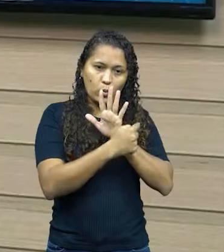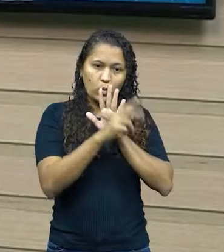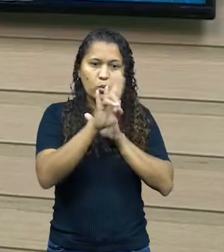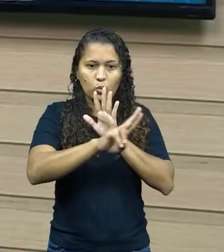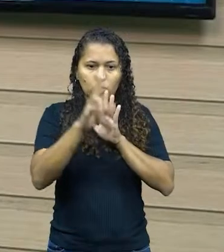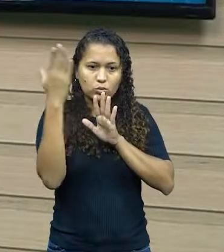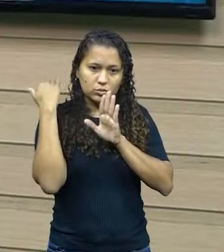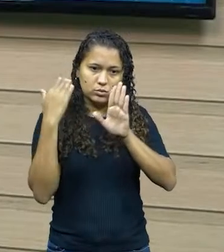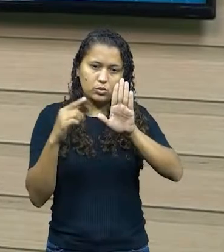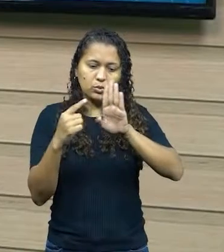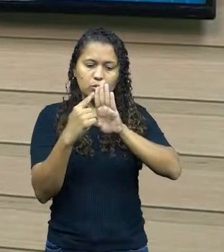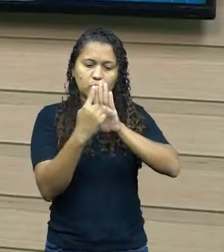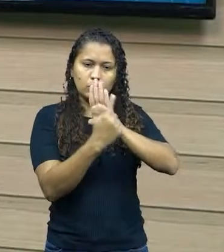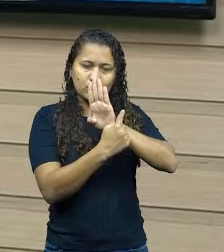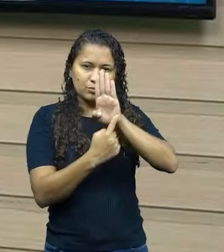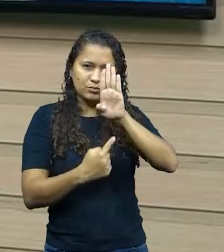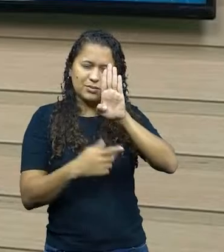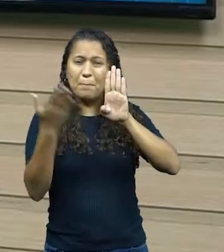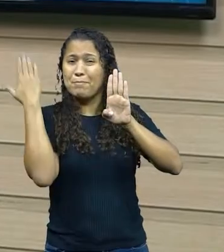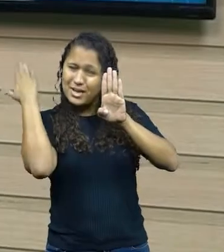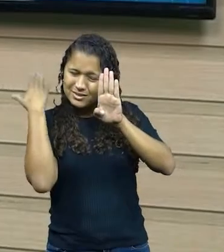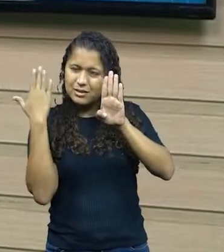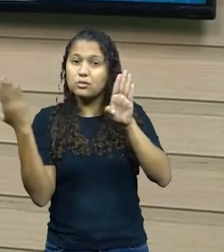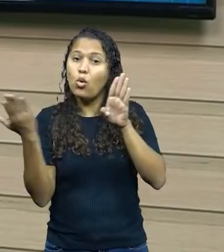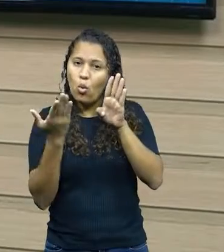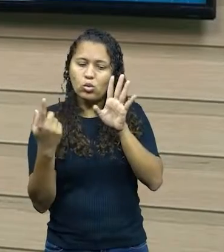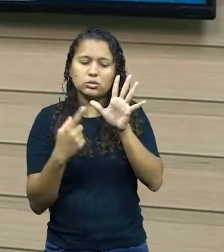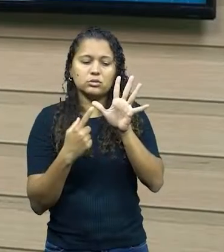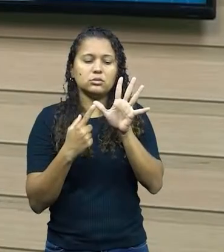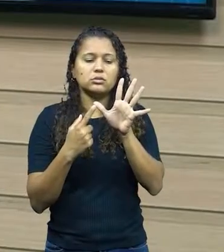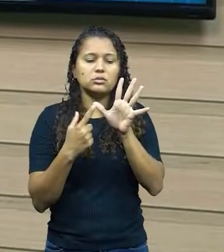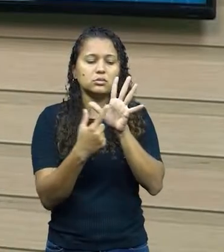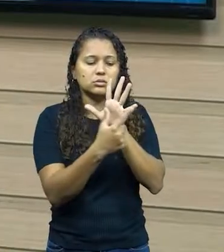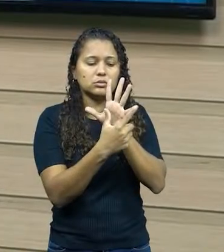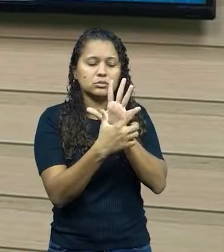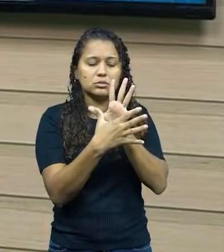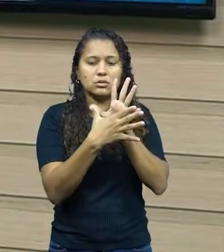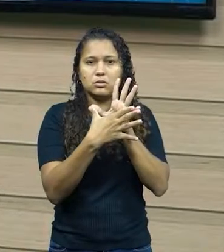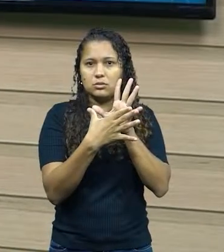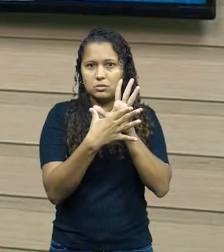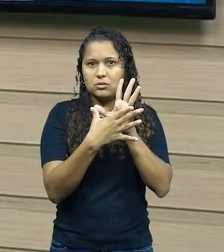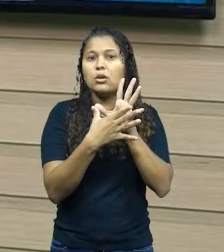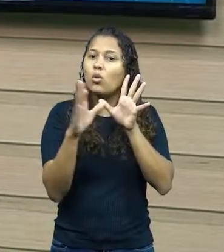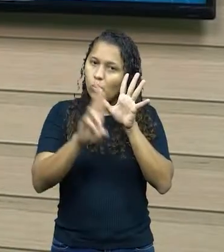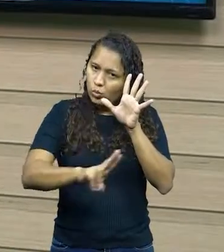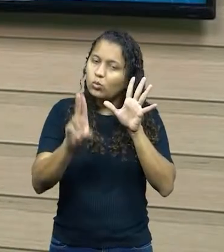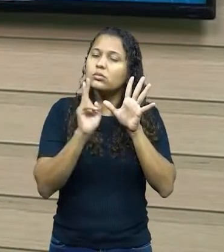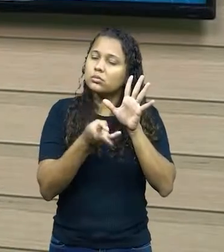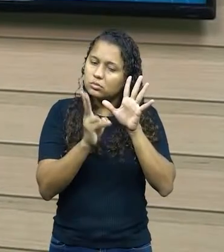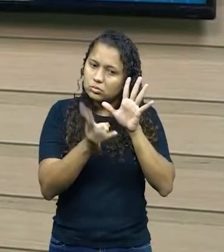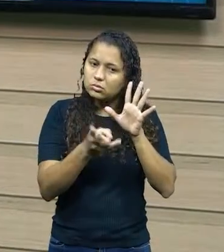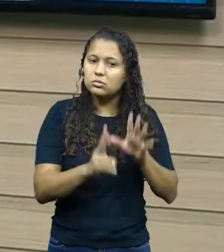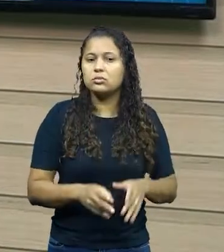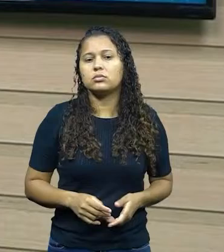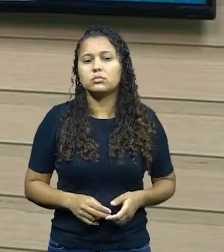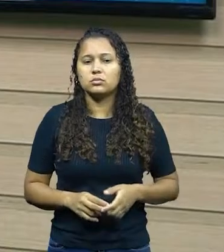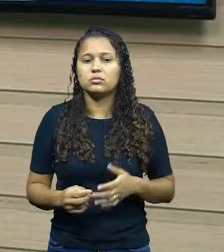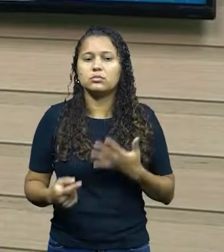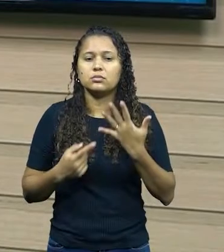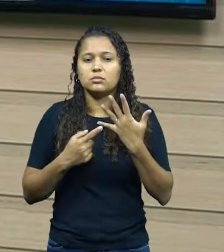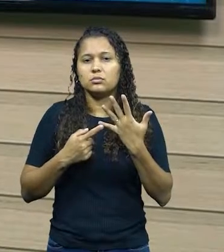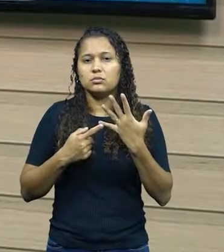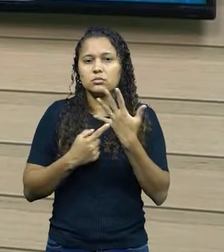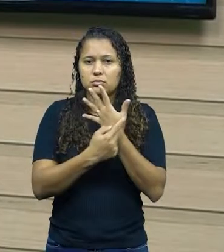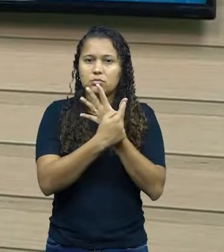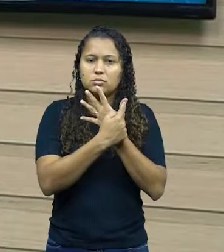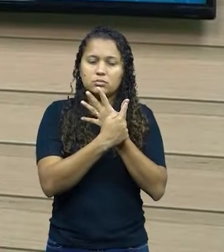e hoje a gente faz a medição do palmo, porque o palmo ainda é utilizado como forma de medição, mas a gente utiliza o